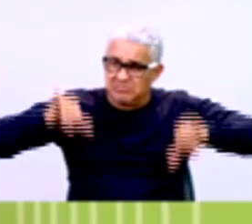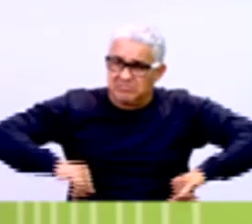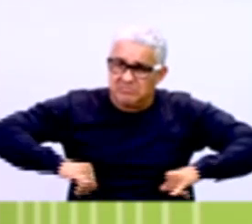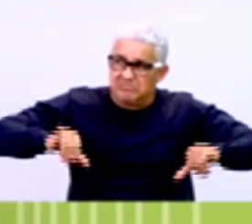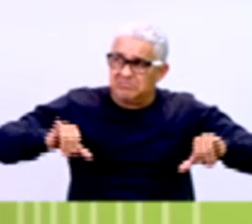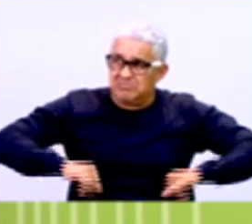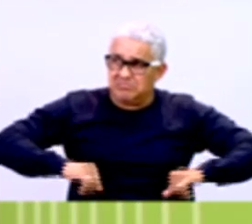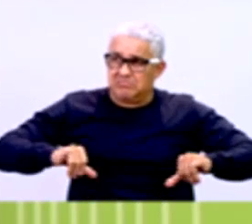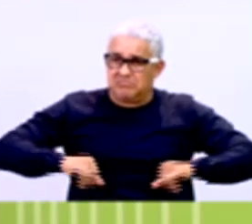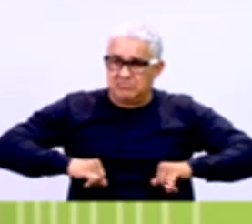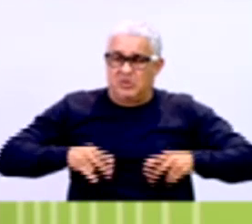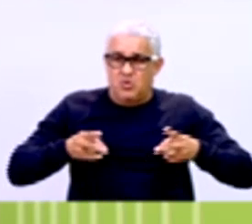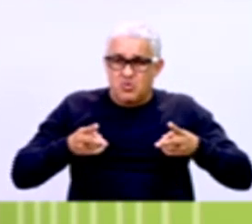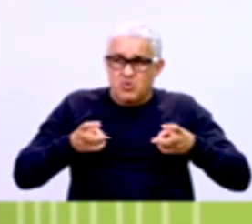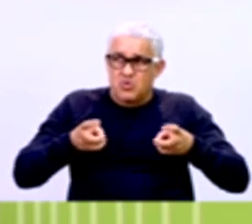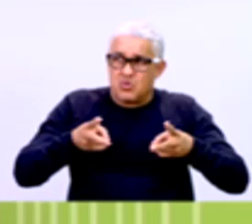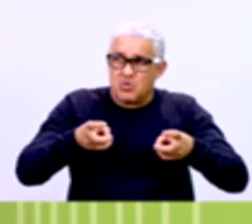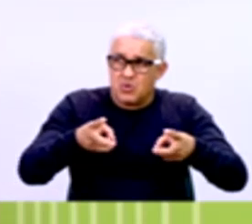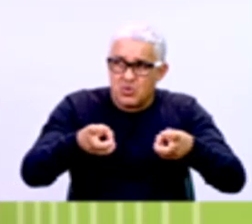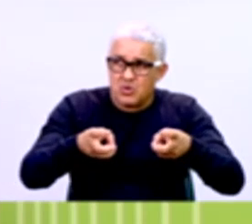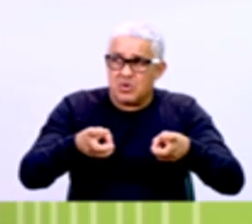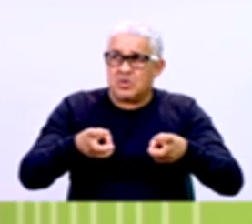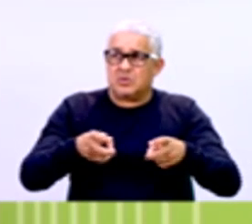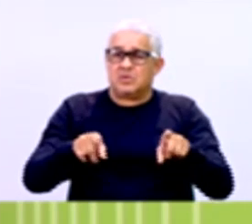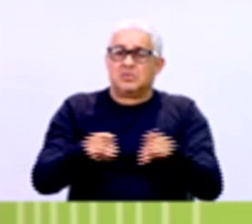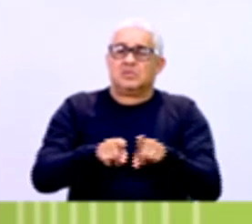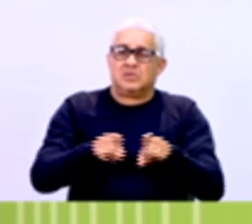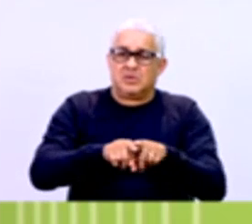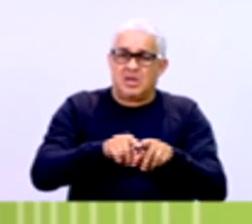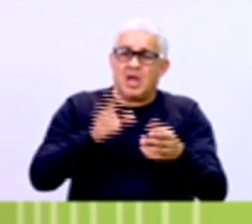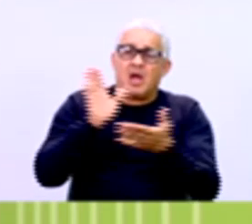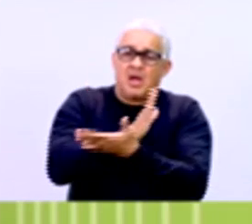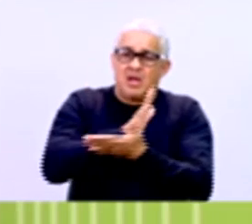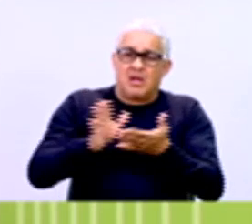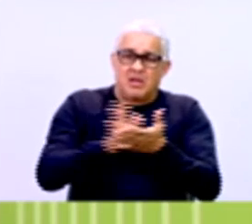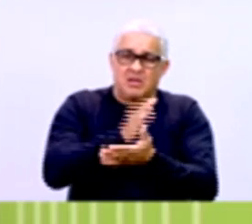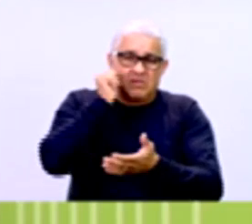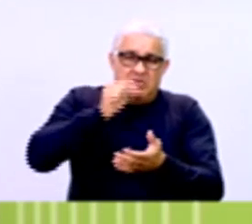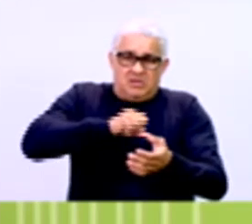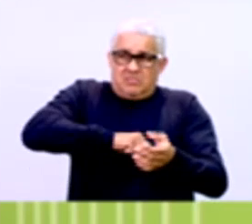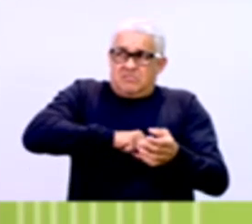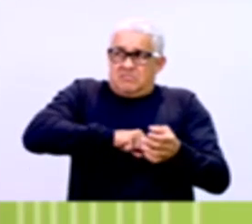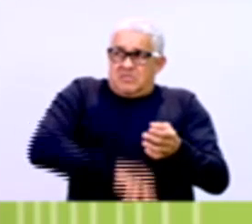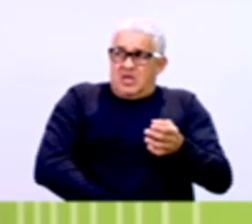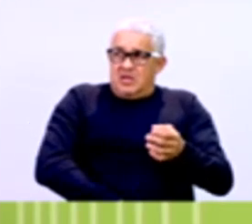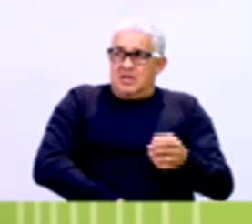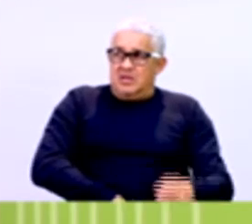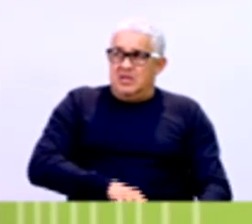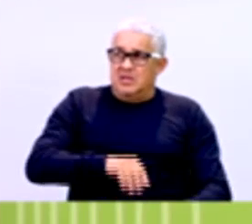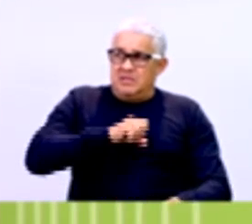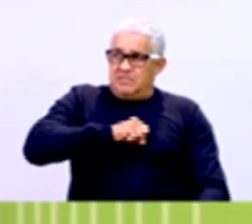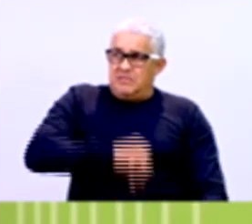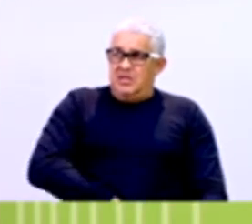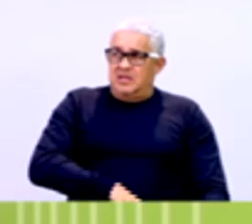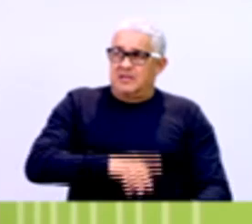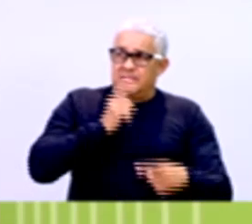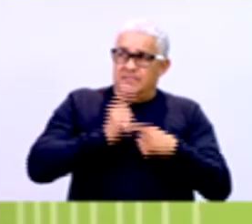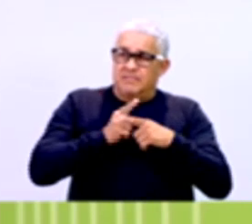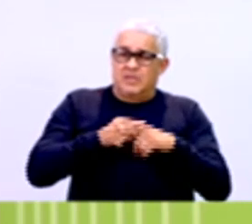sofrem de câncer, sofreram abortos em virtude da utilização desse material